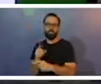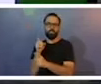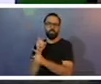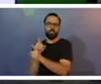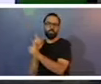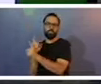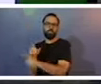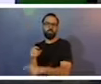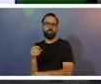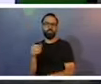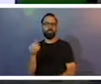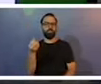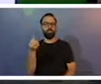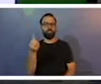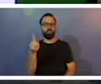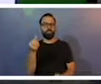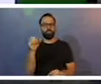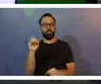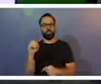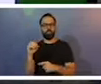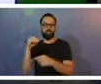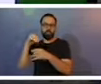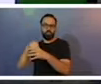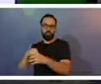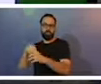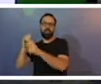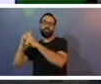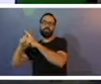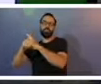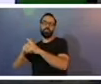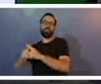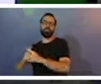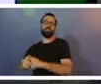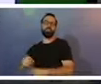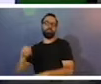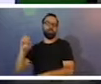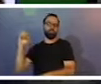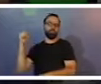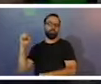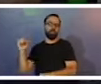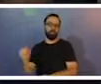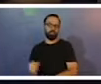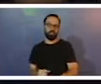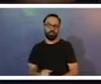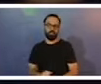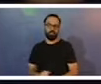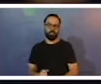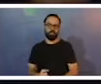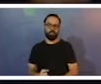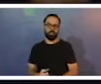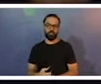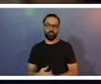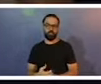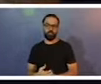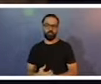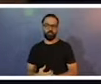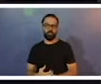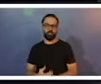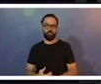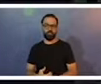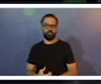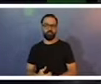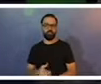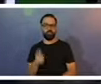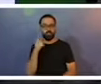eu preciso procurar o mais próximo. Nunca posso passar, pegar um valor maior. Então, vamos lá. Olha